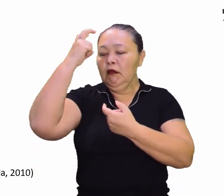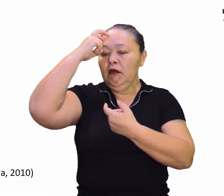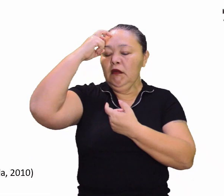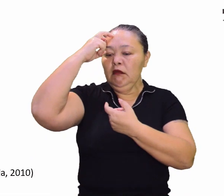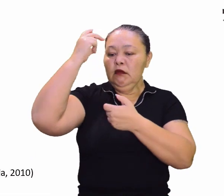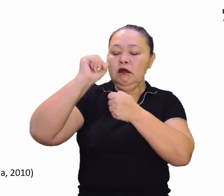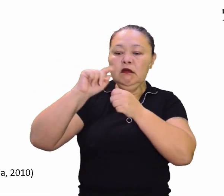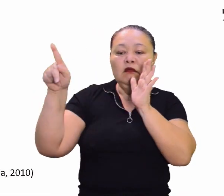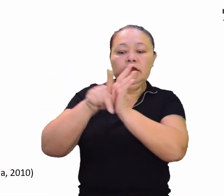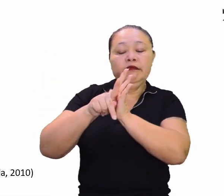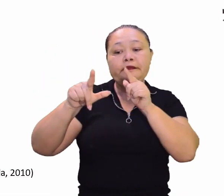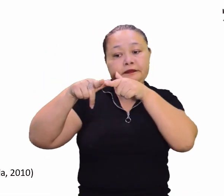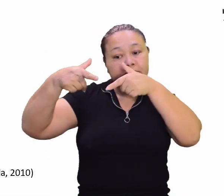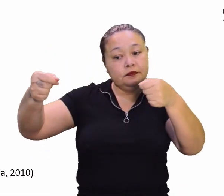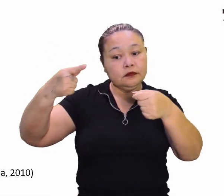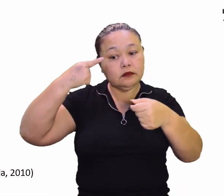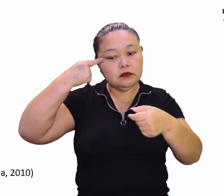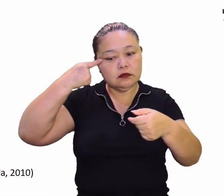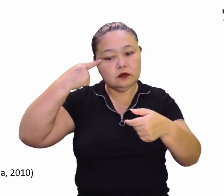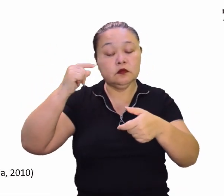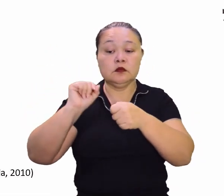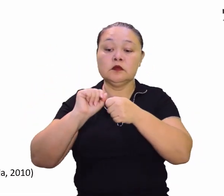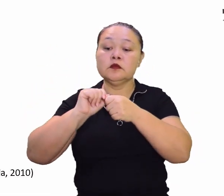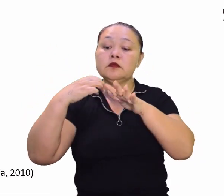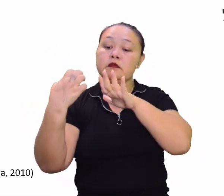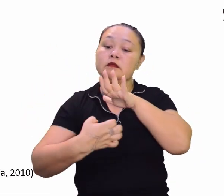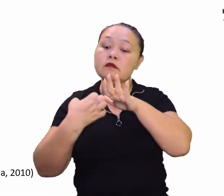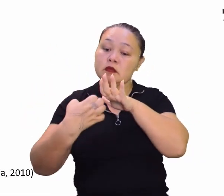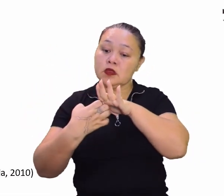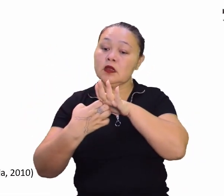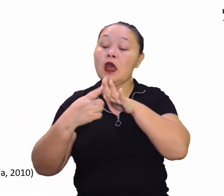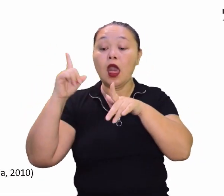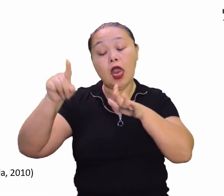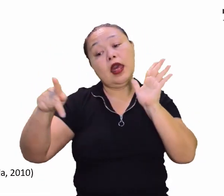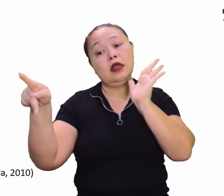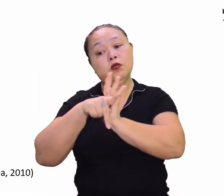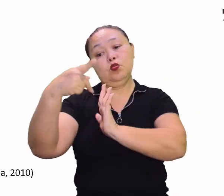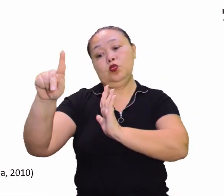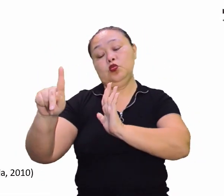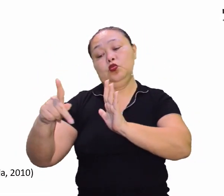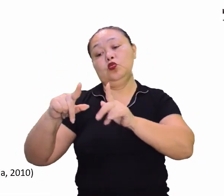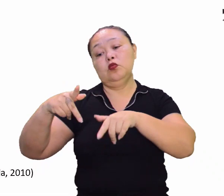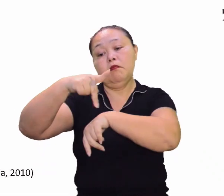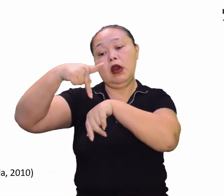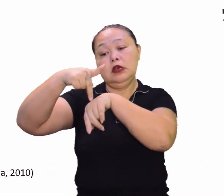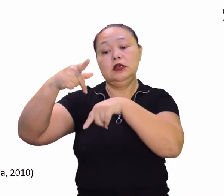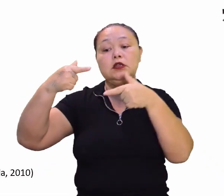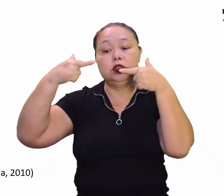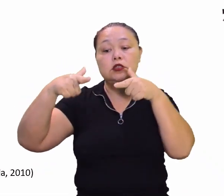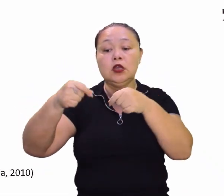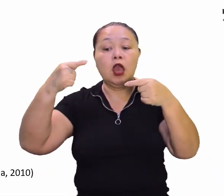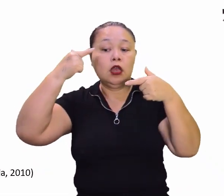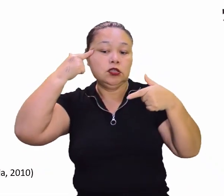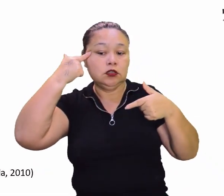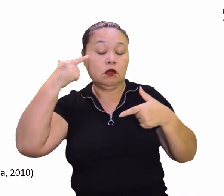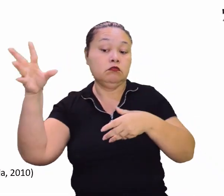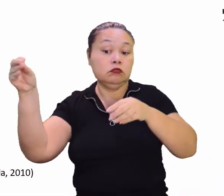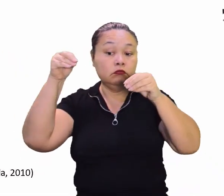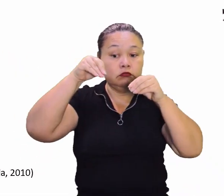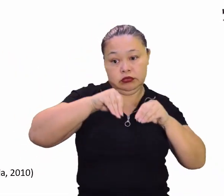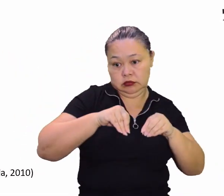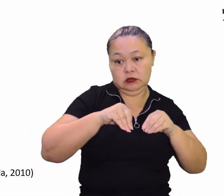Muito bem. Por quê? Porque as multinacionais, muitas delas eram japonesas. Exato. Não é isso?